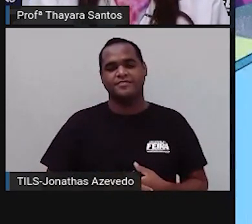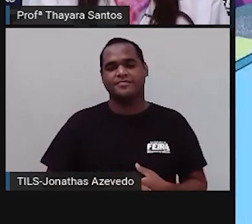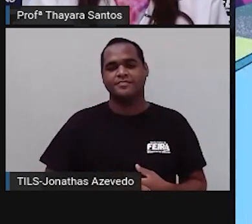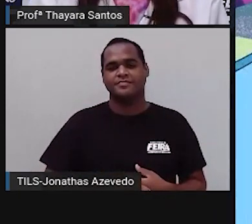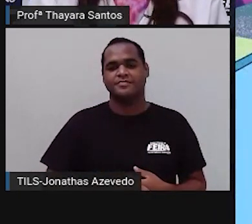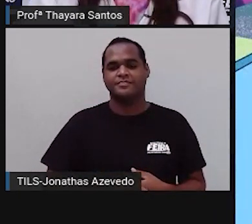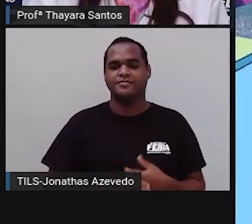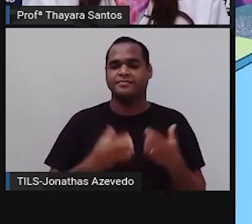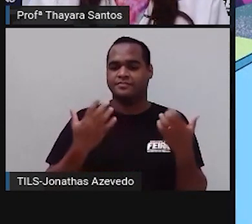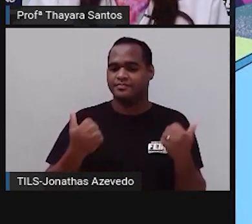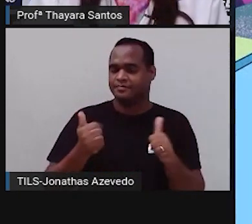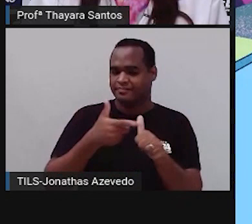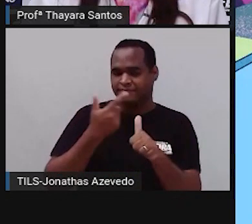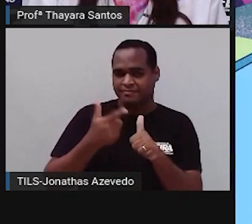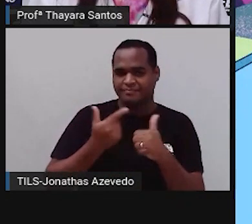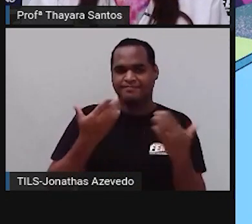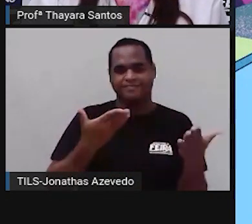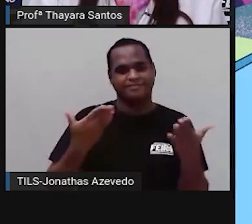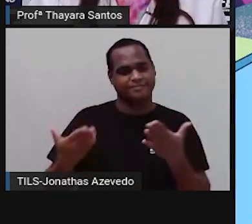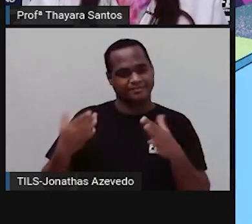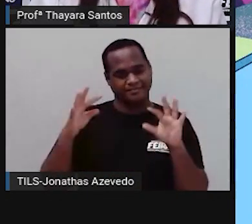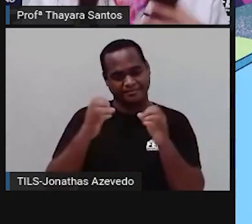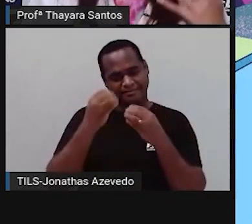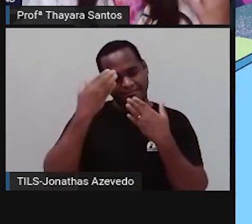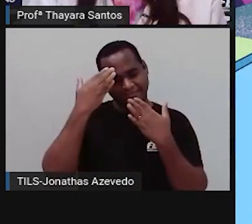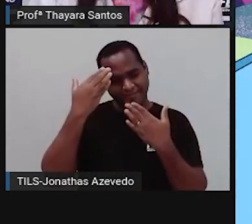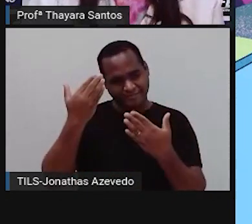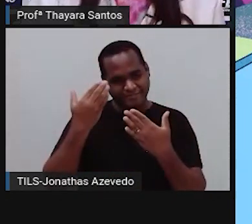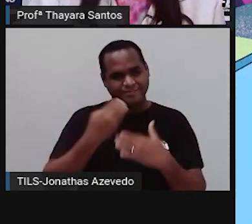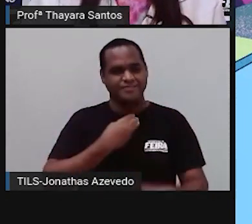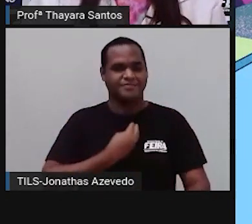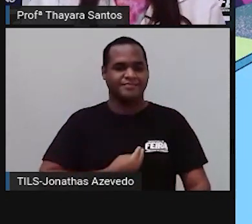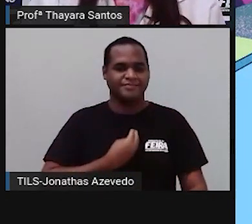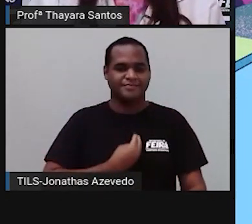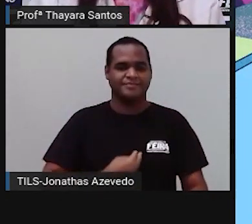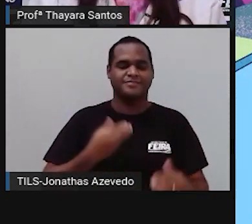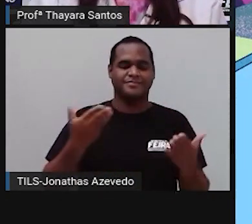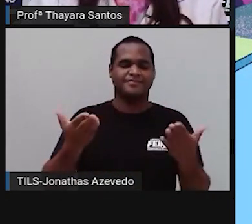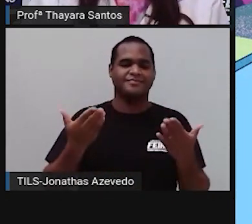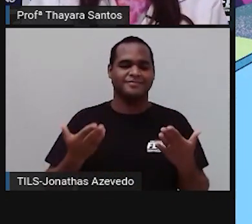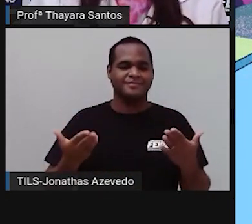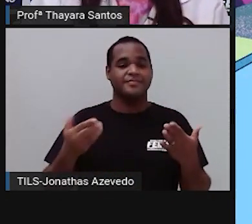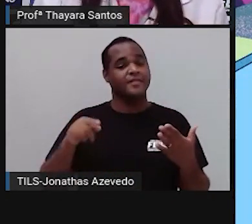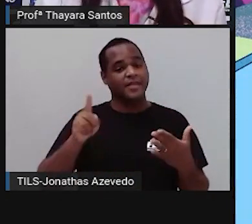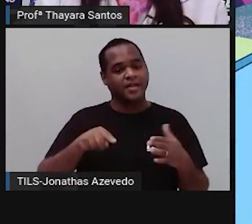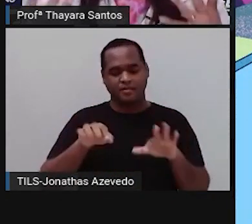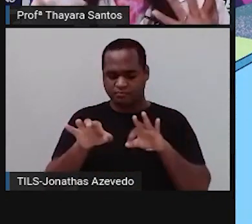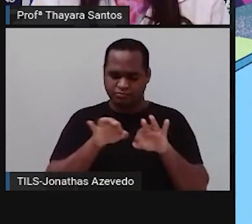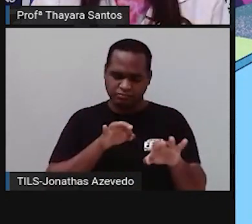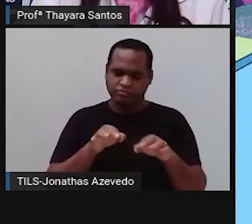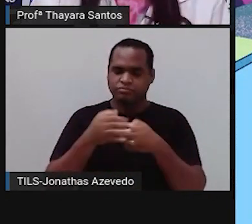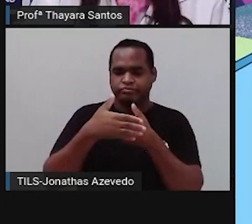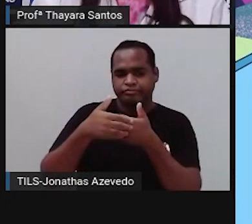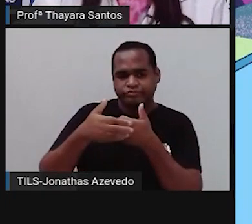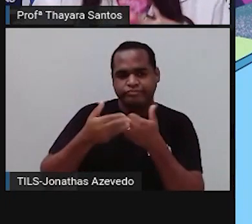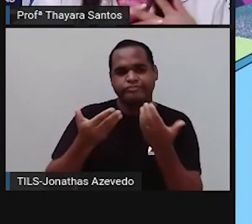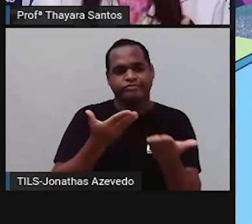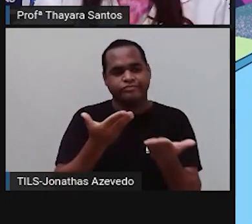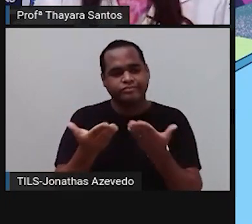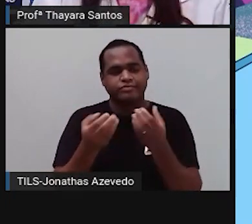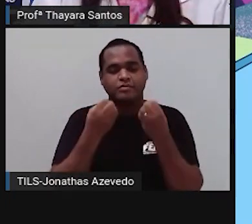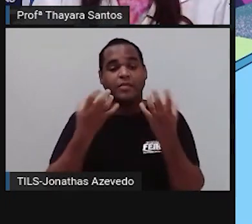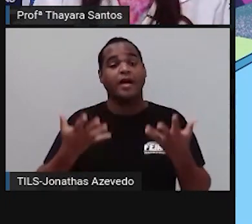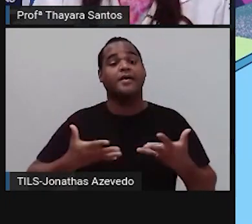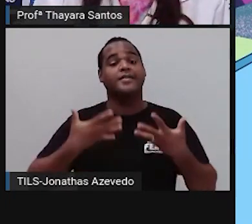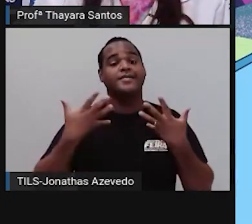Então, primeiro do que tudo, sejam vocês que estão aí do outro lado muito bem-vindos a essa aula. Tudo aqui foi preparado com muito carinho de vocês e é uma alegria